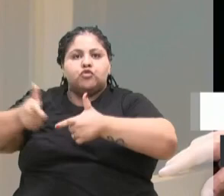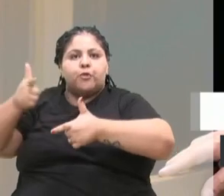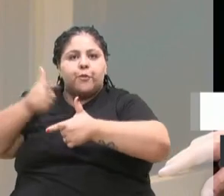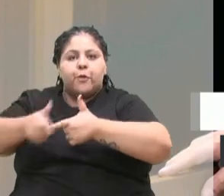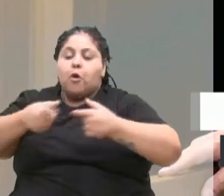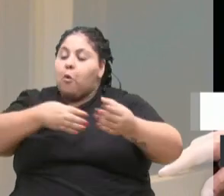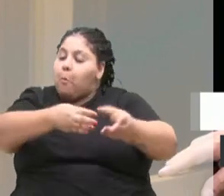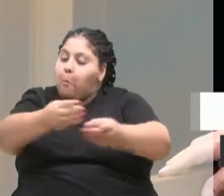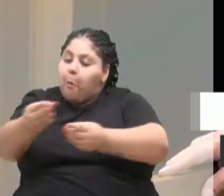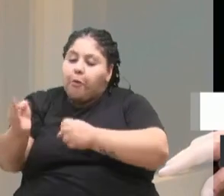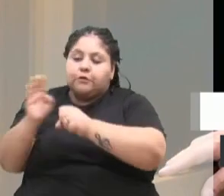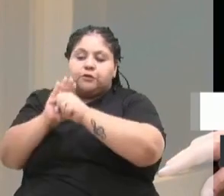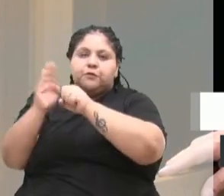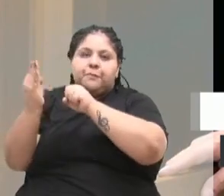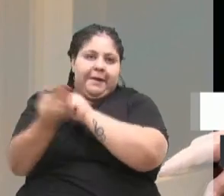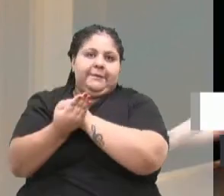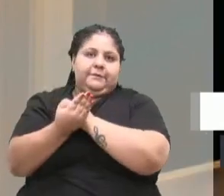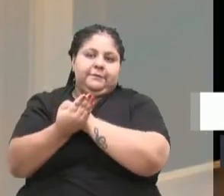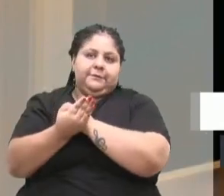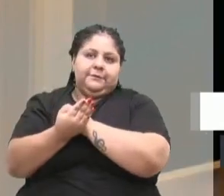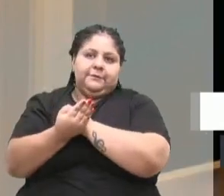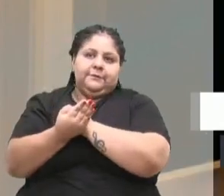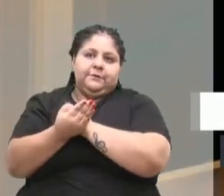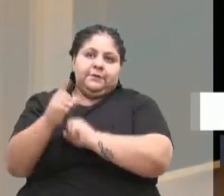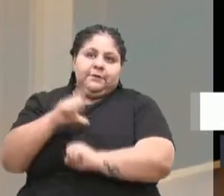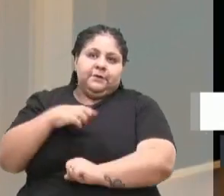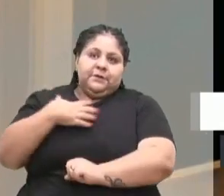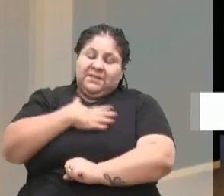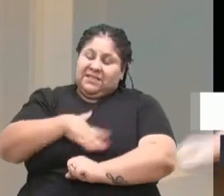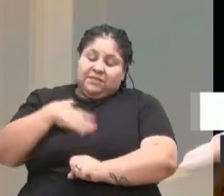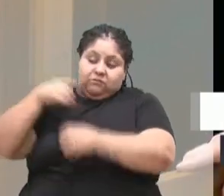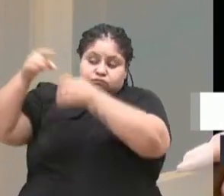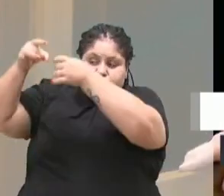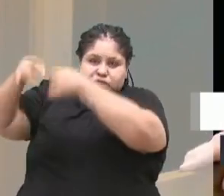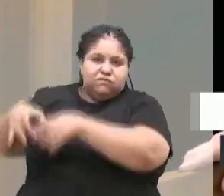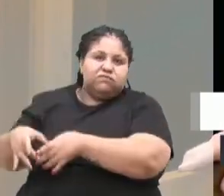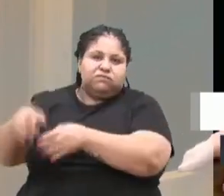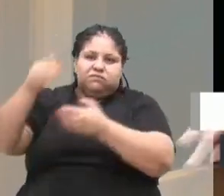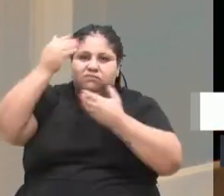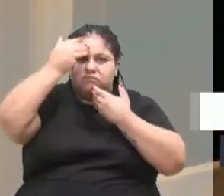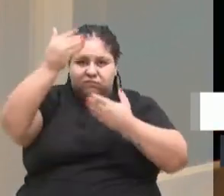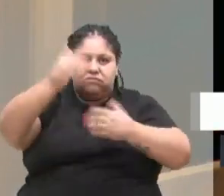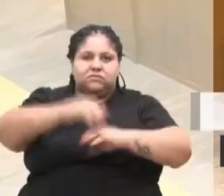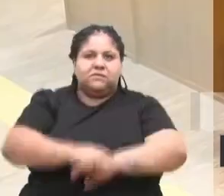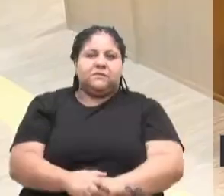são muitos nos bairros, mas muitos mesmo. Eles estão se sentindo abandonados. Muito obrigado.